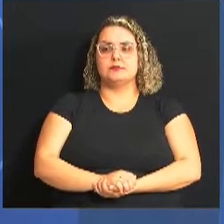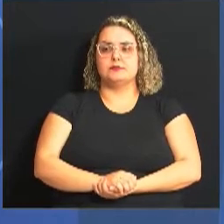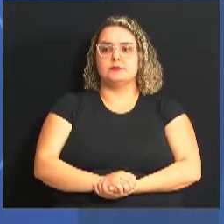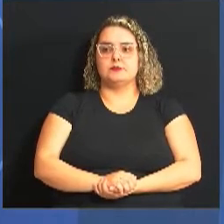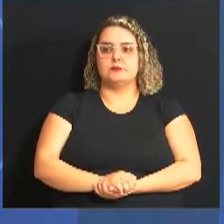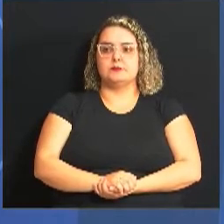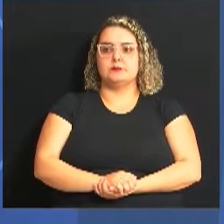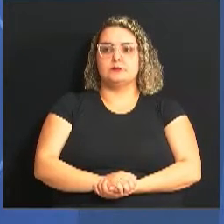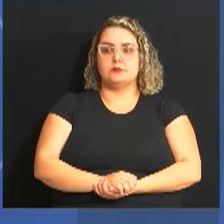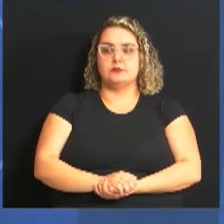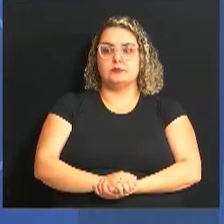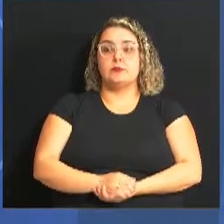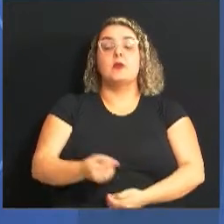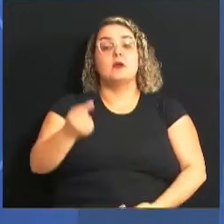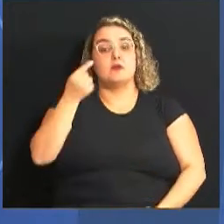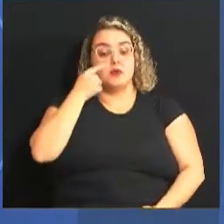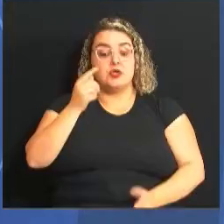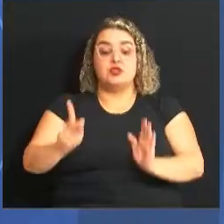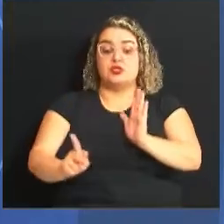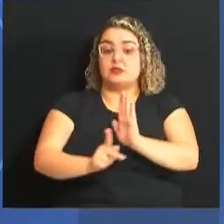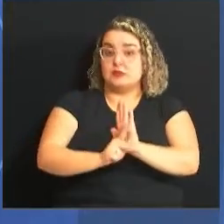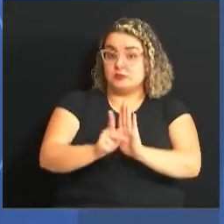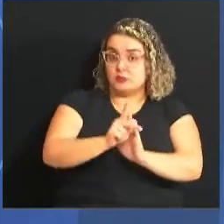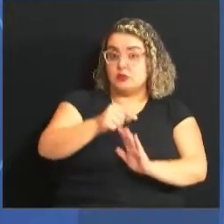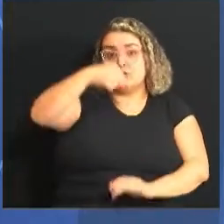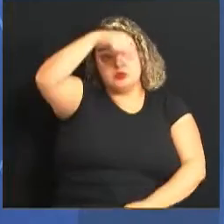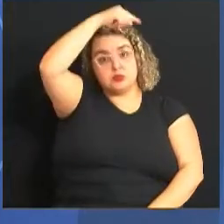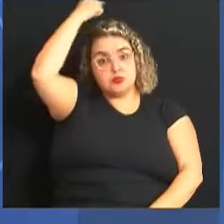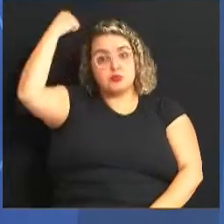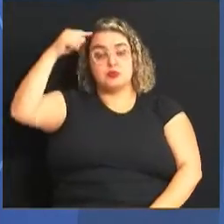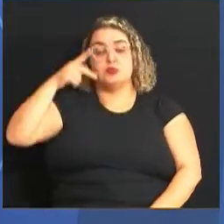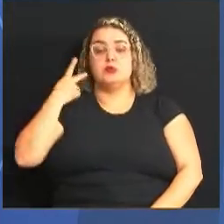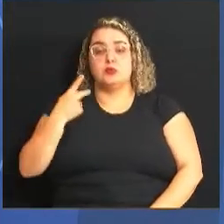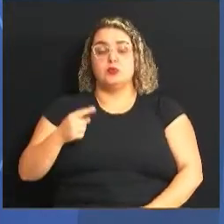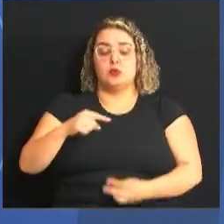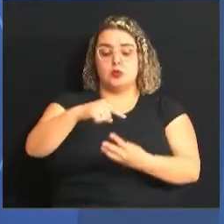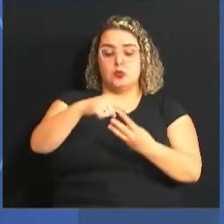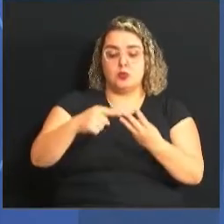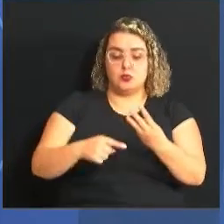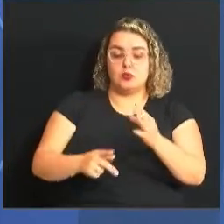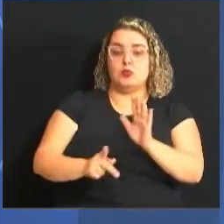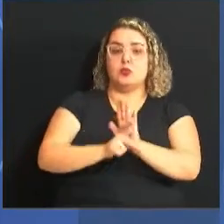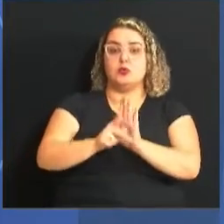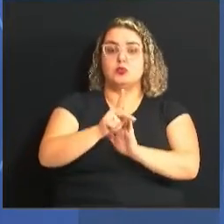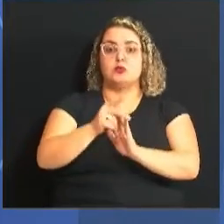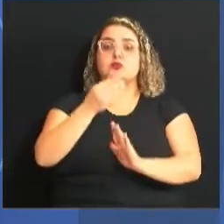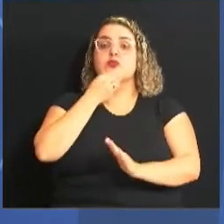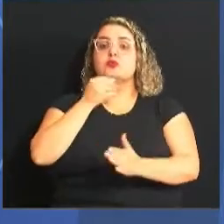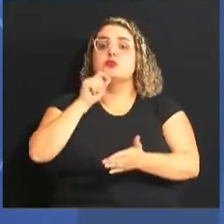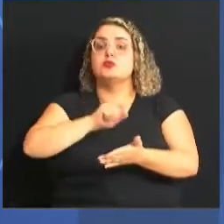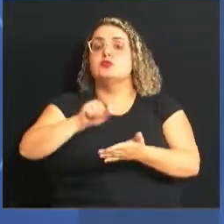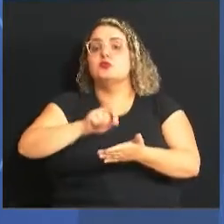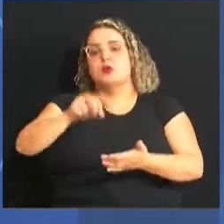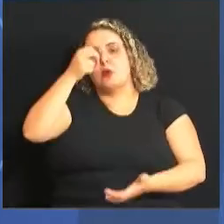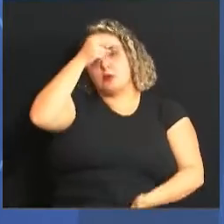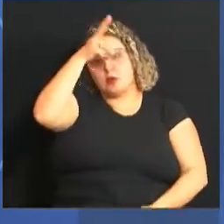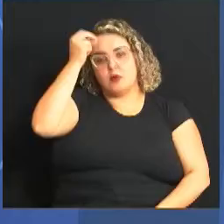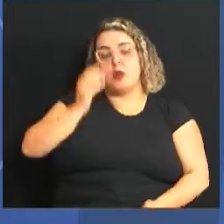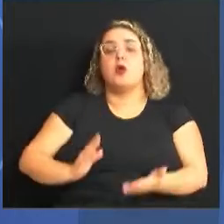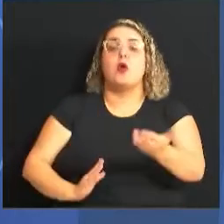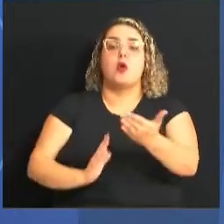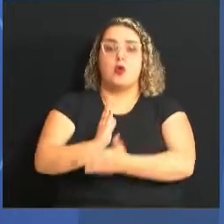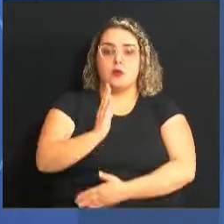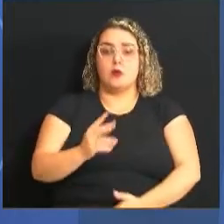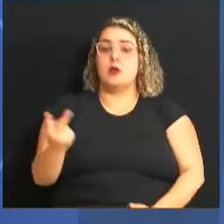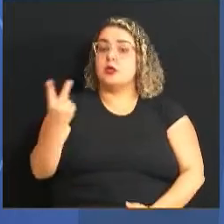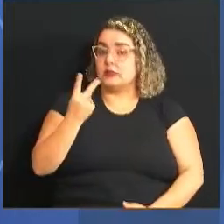Olha, e tanto esse projeto do vereador Paulo Gaspar, quanto os 3 projetos de autoria do Executivo que foram aprovados em